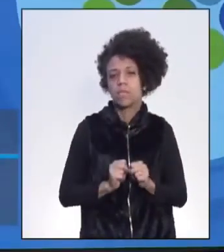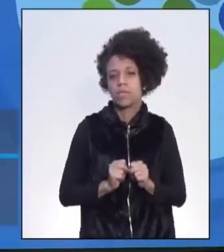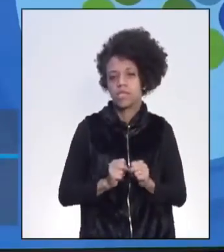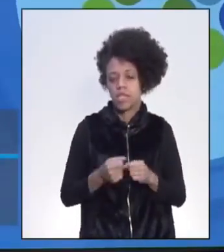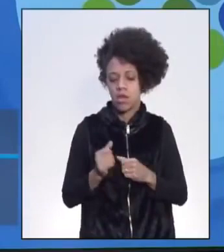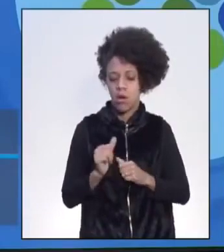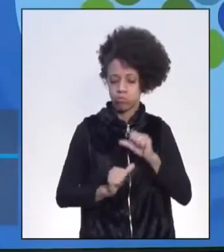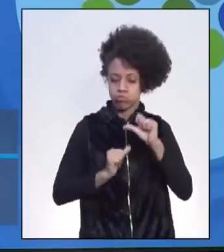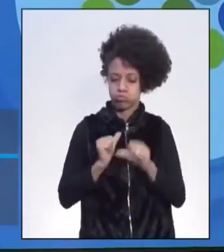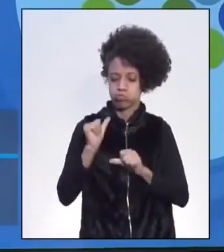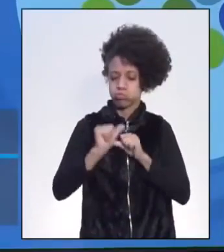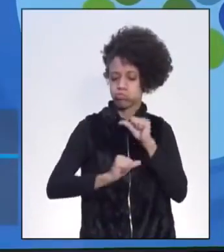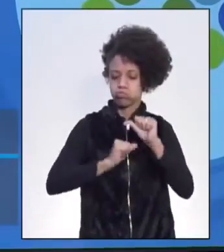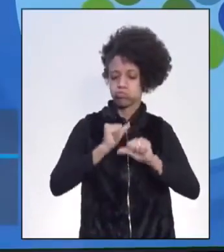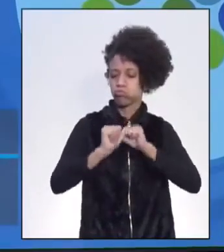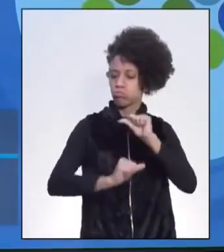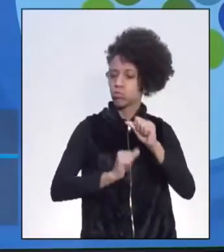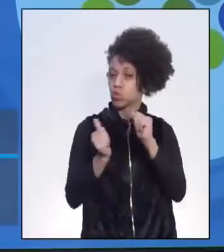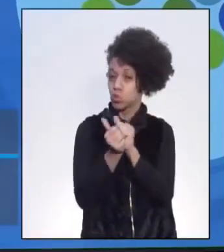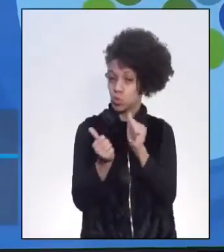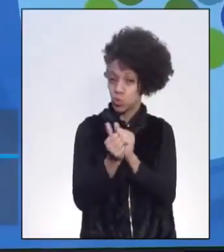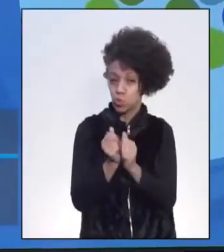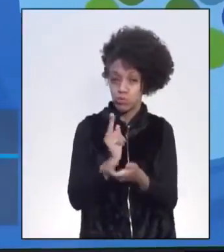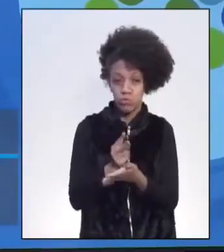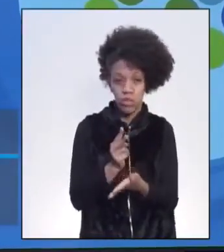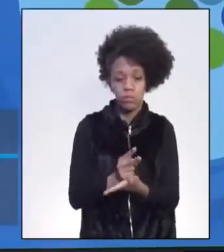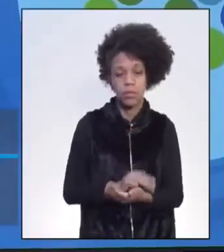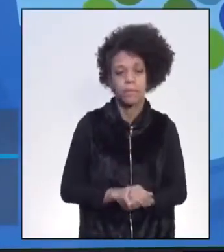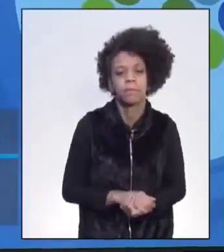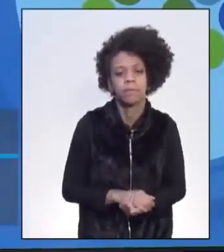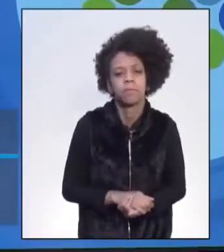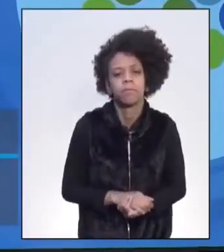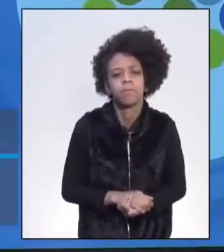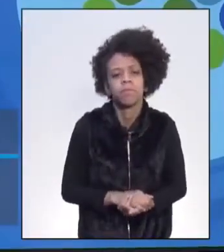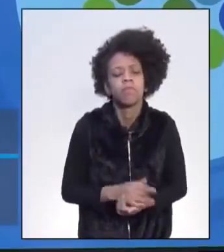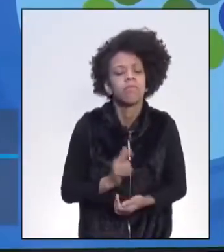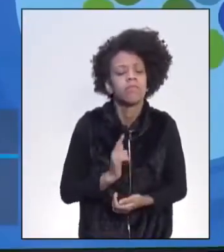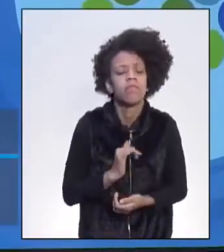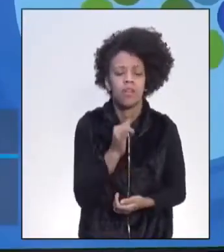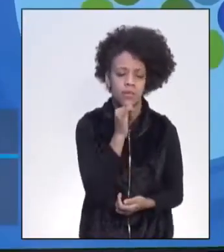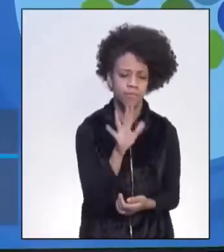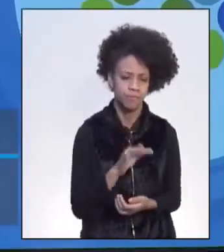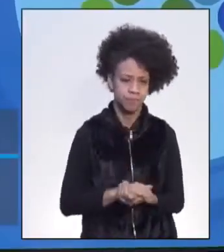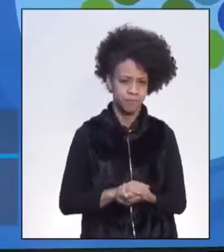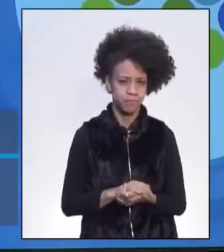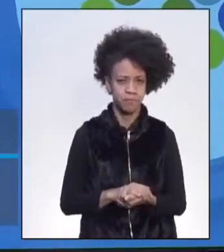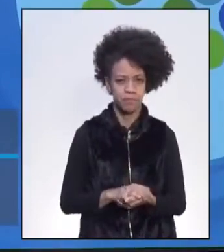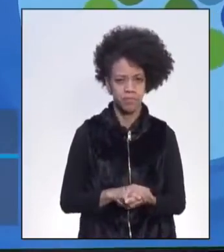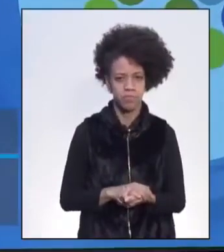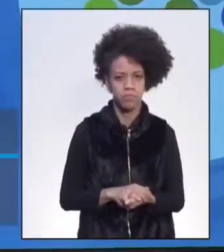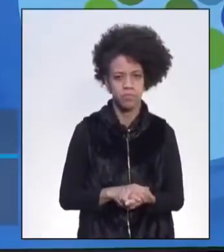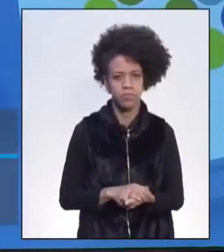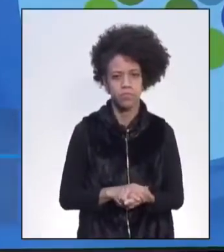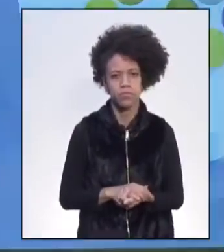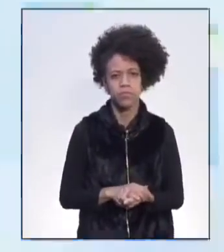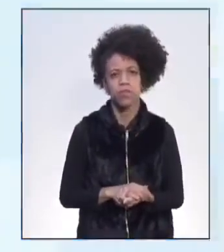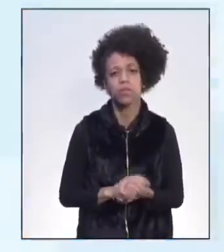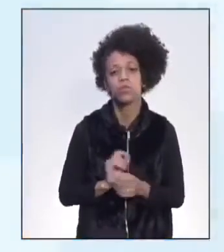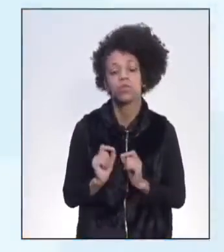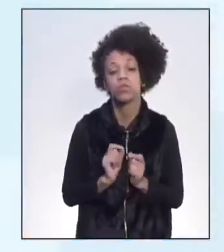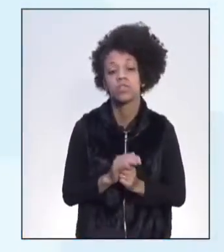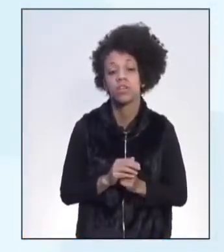desenvolvem-se juntos, tá bom? Bom, a gente tem aqui o esqueminha do